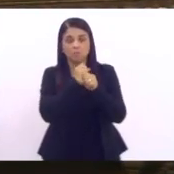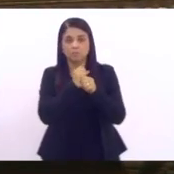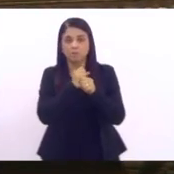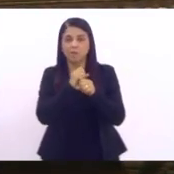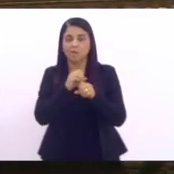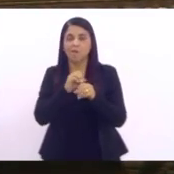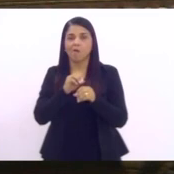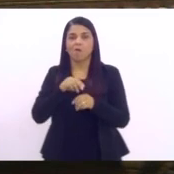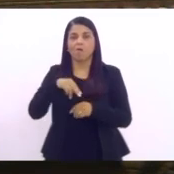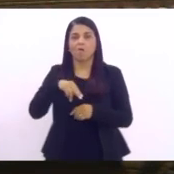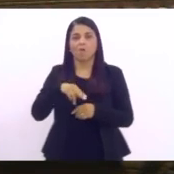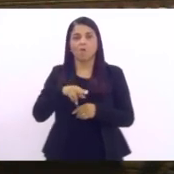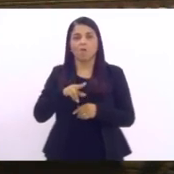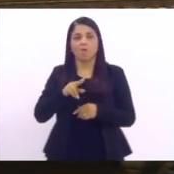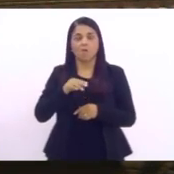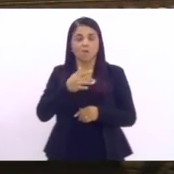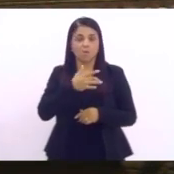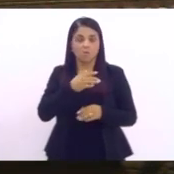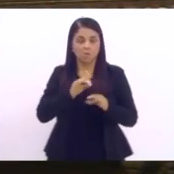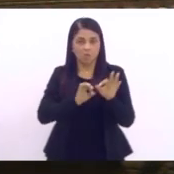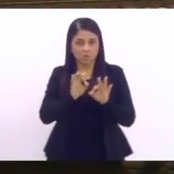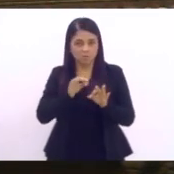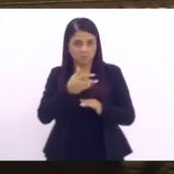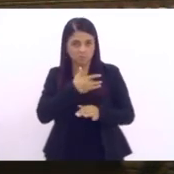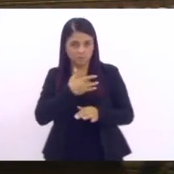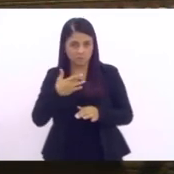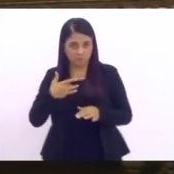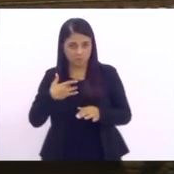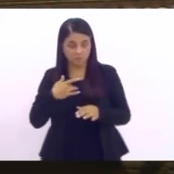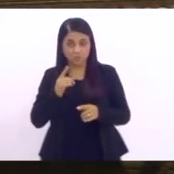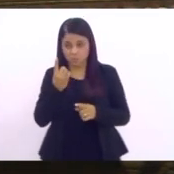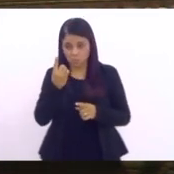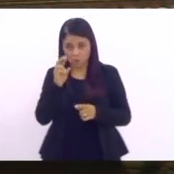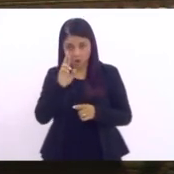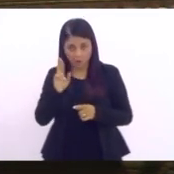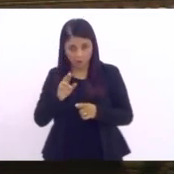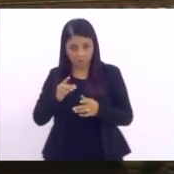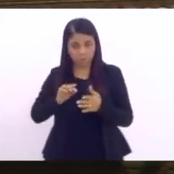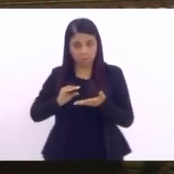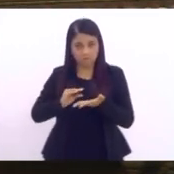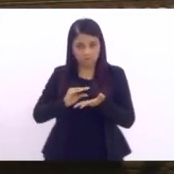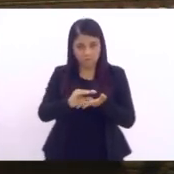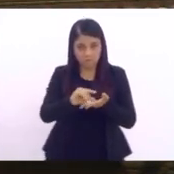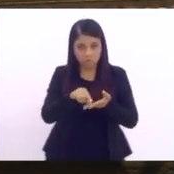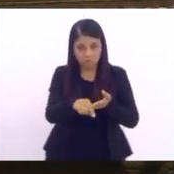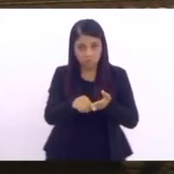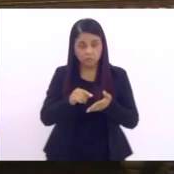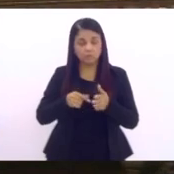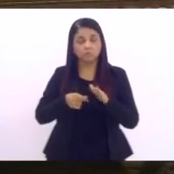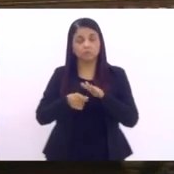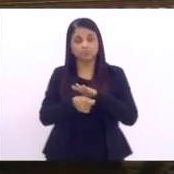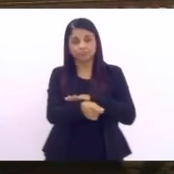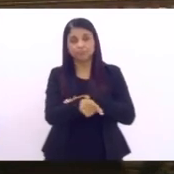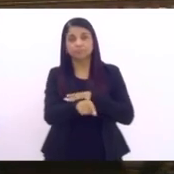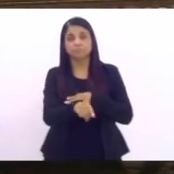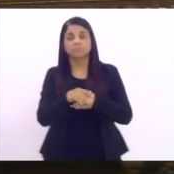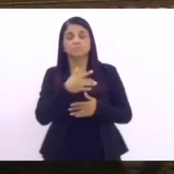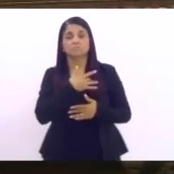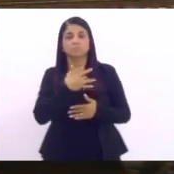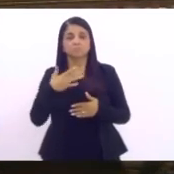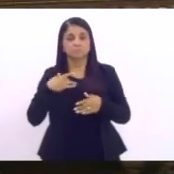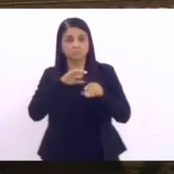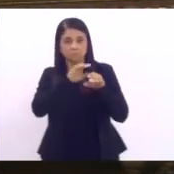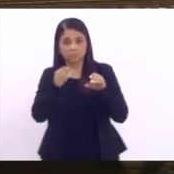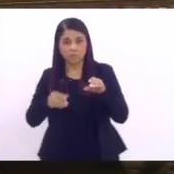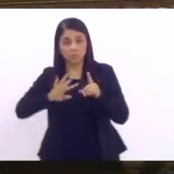real investido em saneamento básico, a gente tem pelo menos 4 vezes mais em